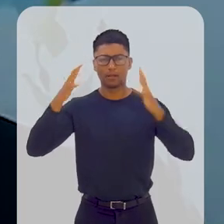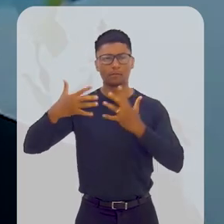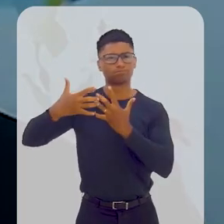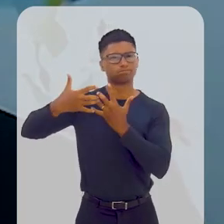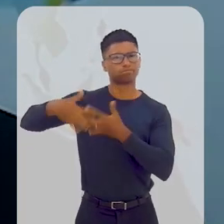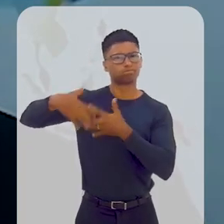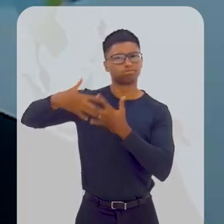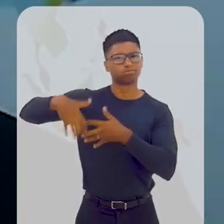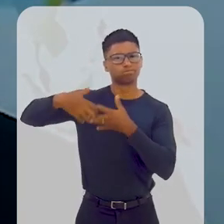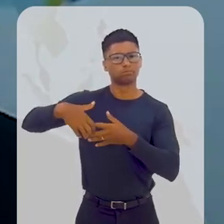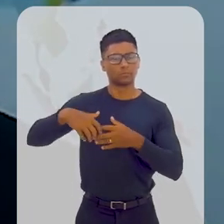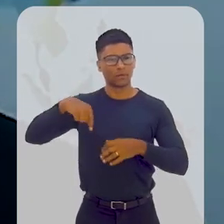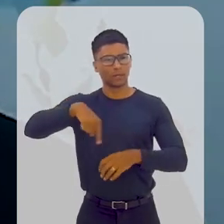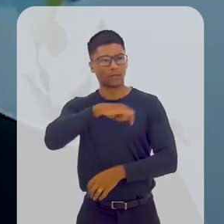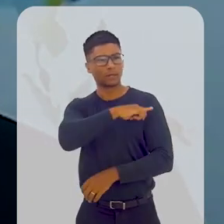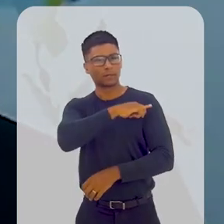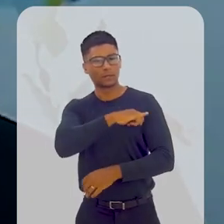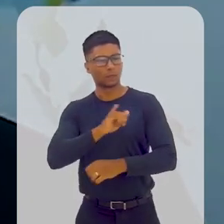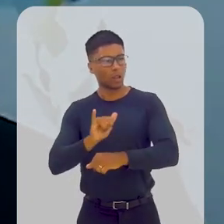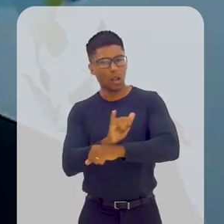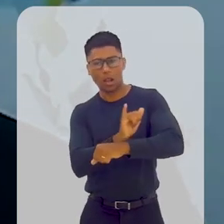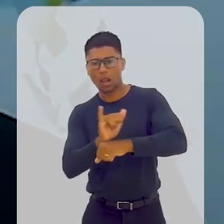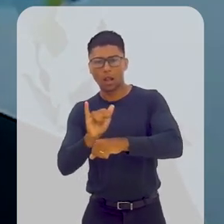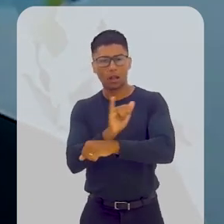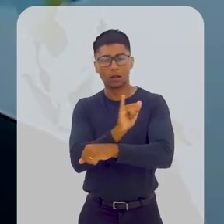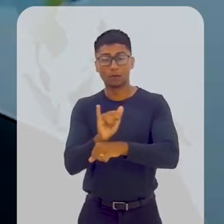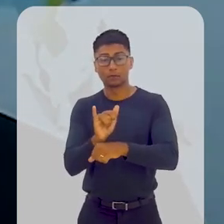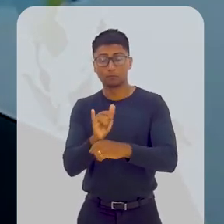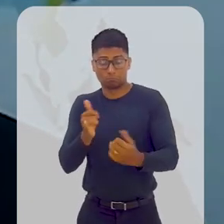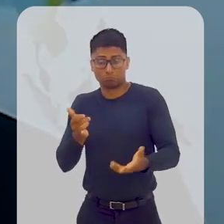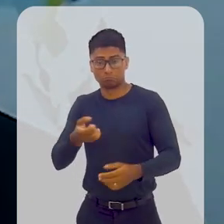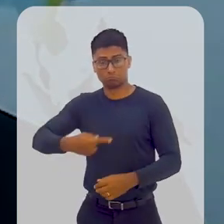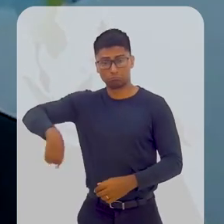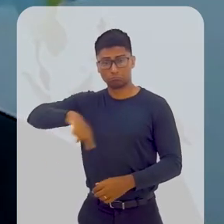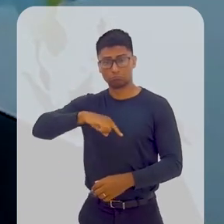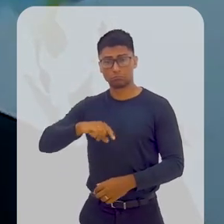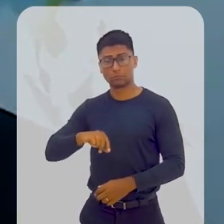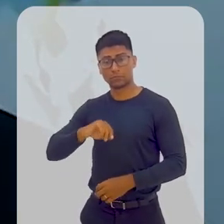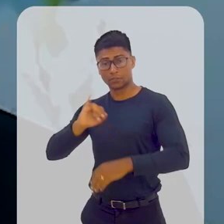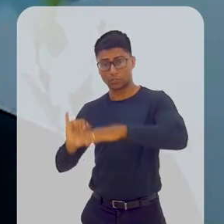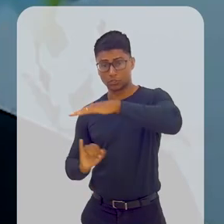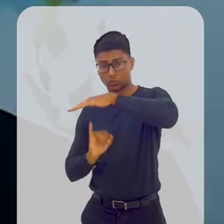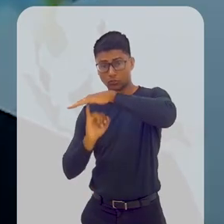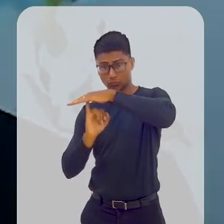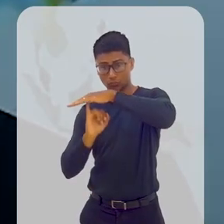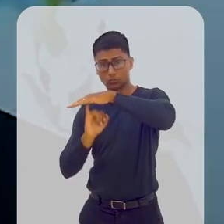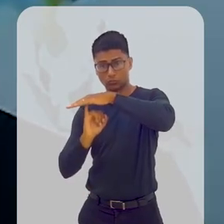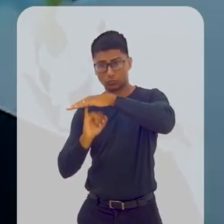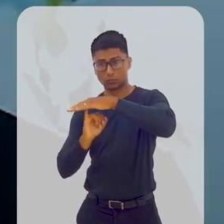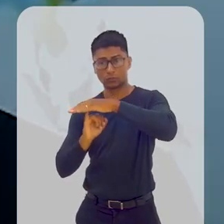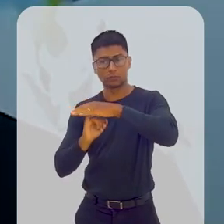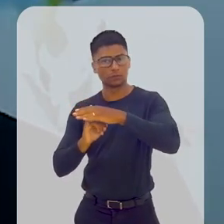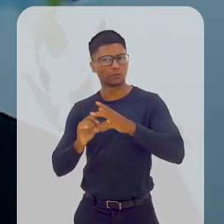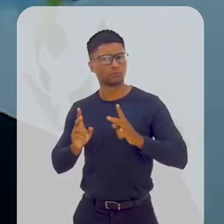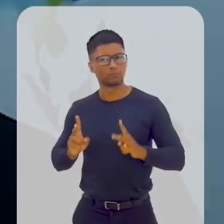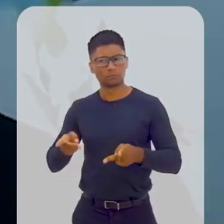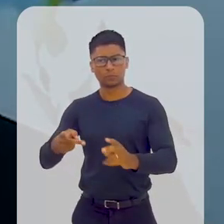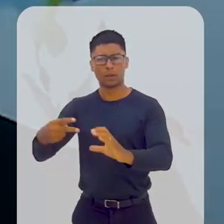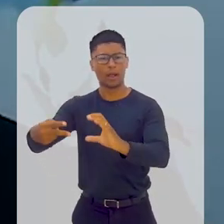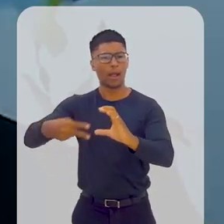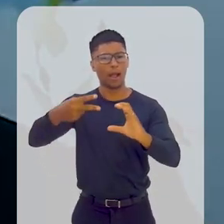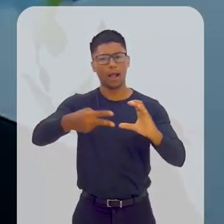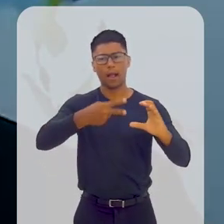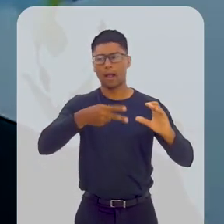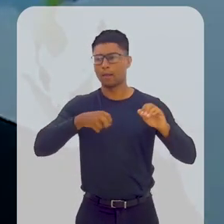Rio de Janeiro. E o nosso instituto, como ele está presente em todas as câmaras